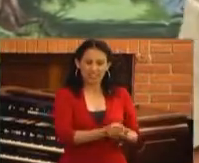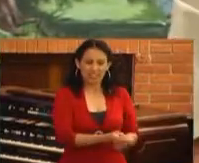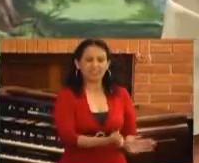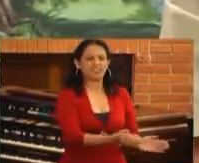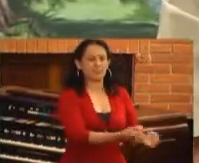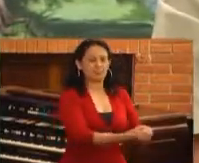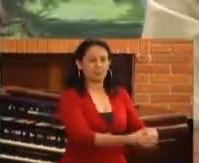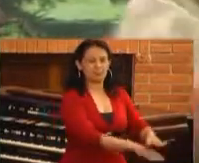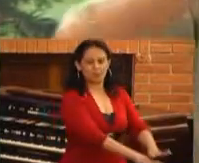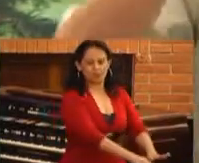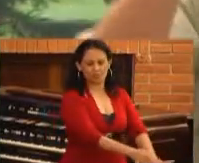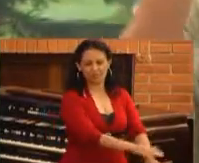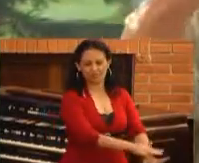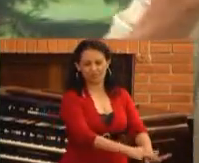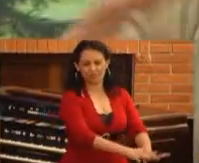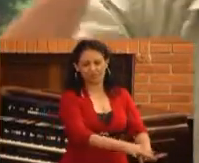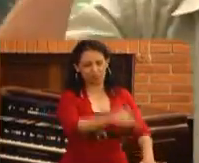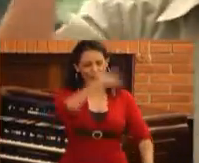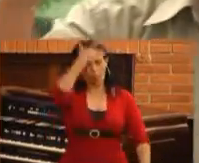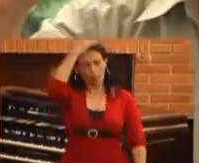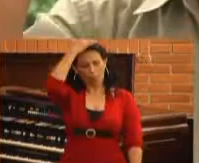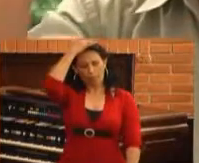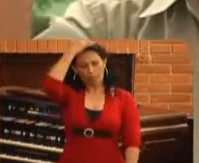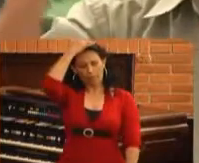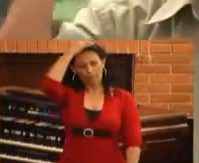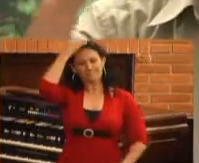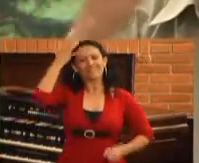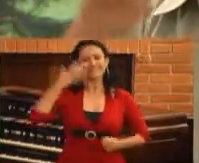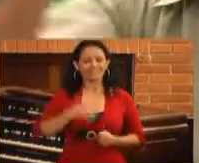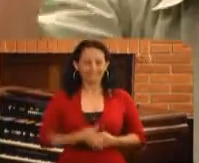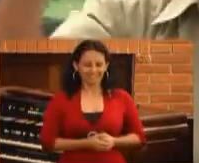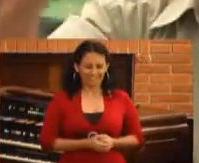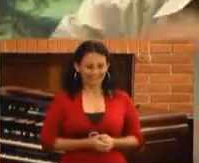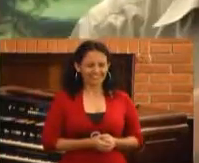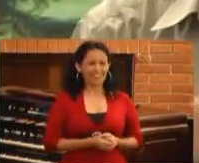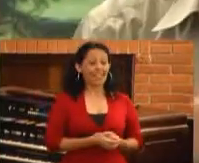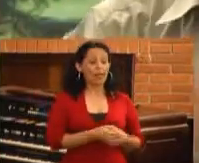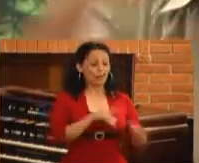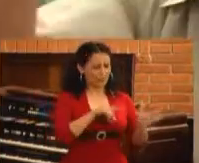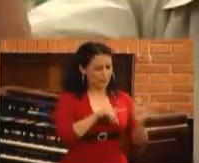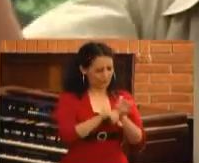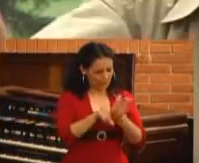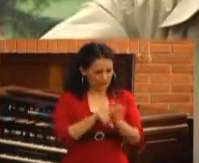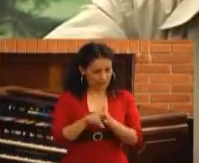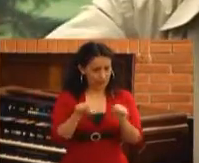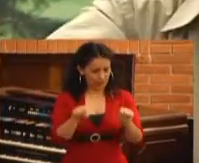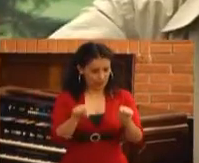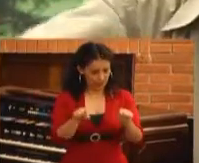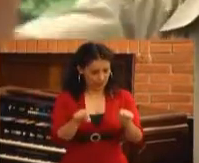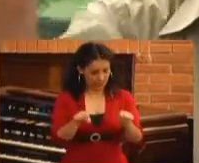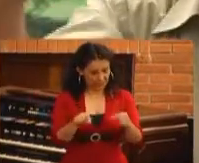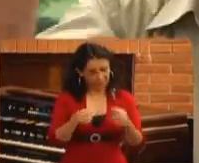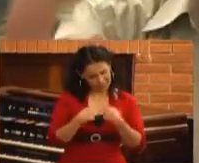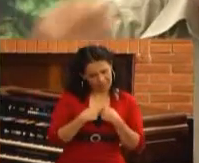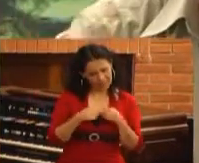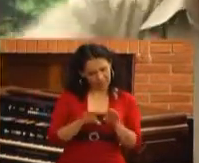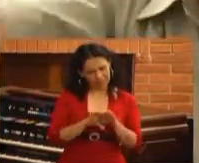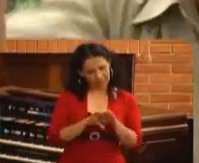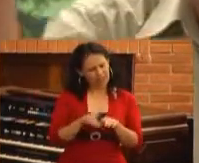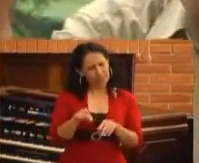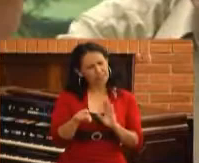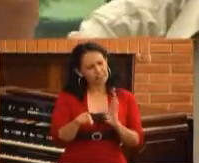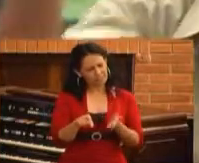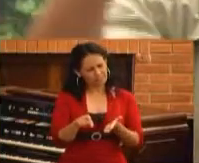daquele tesouro. A questão que eu quero perguntar a você aqui, você e eu, temos avaliado o quanto vale